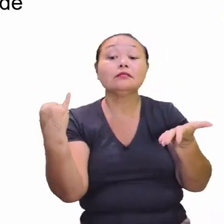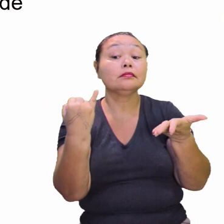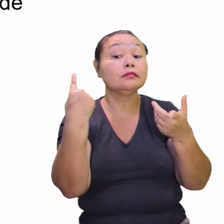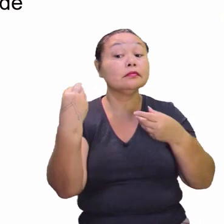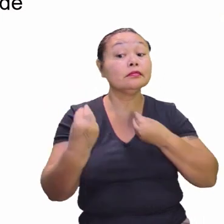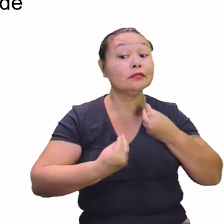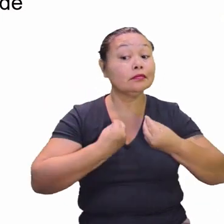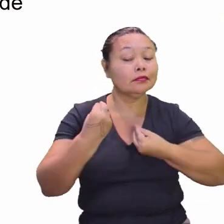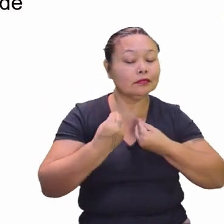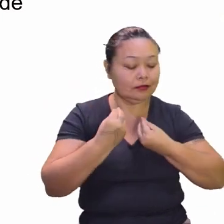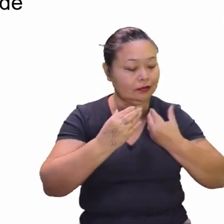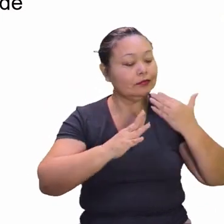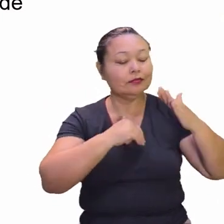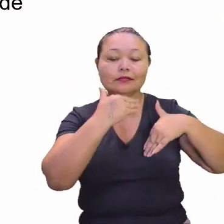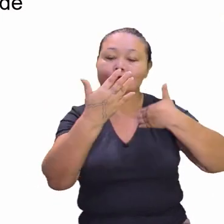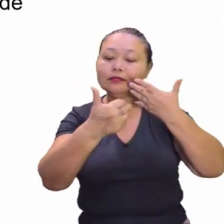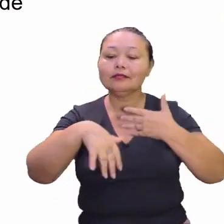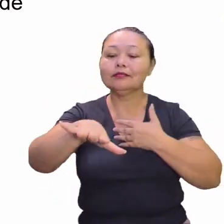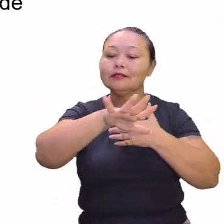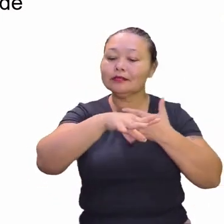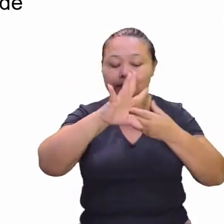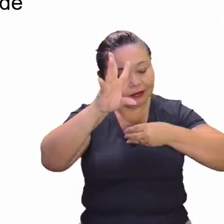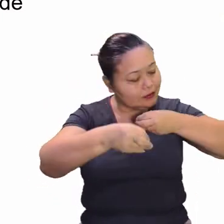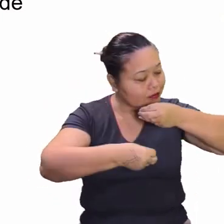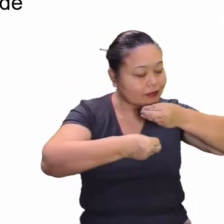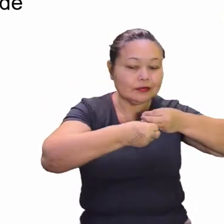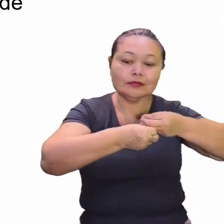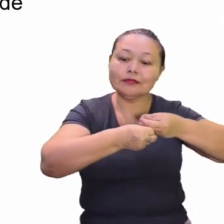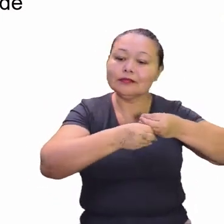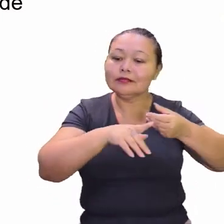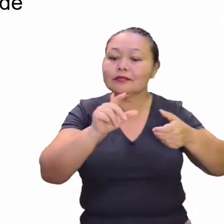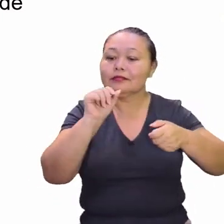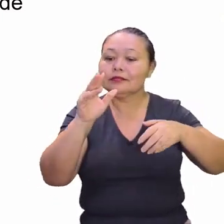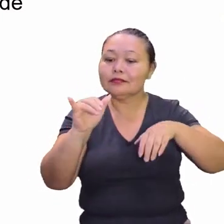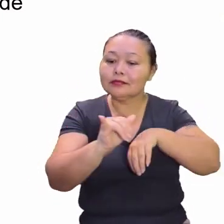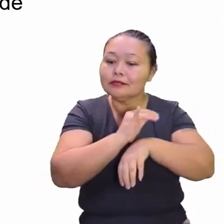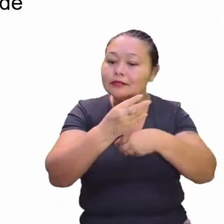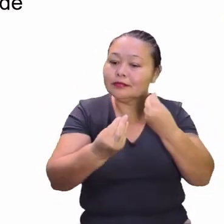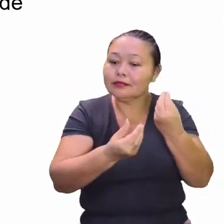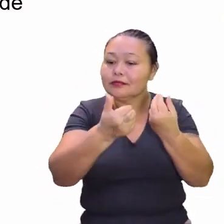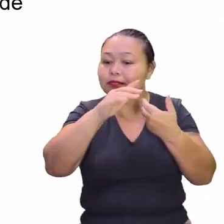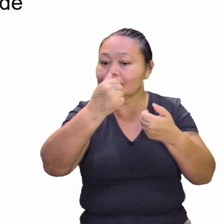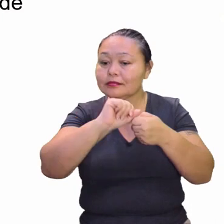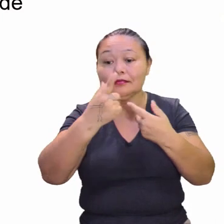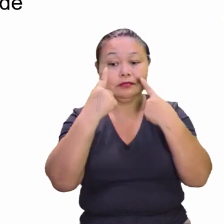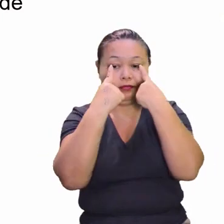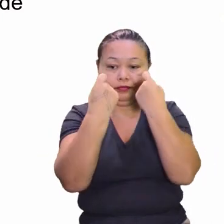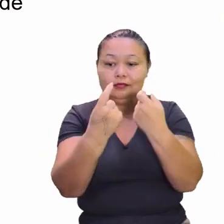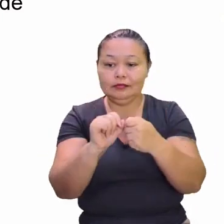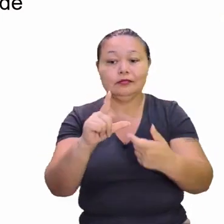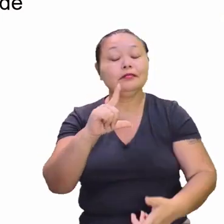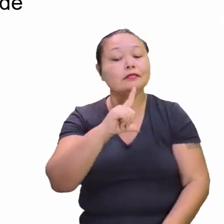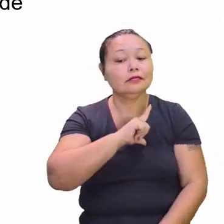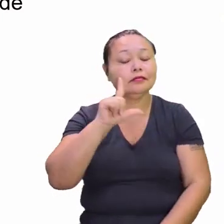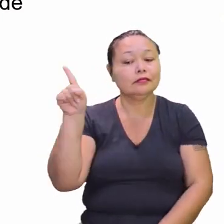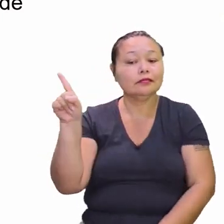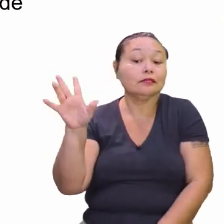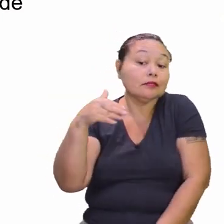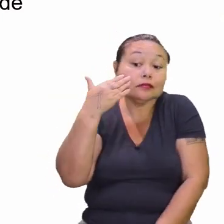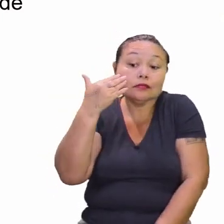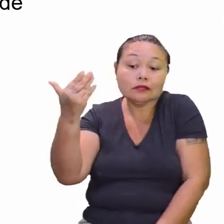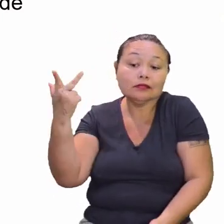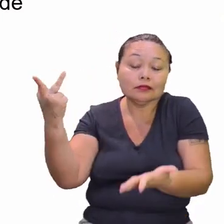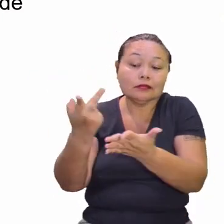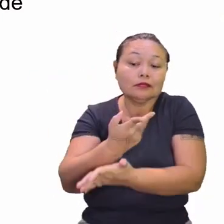quê? Para desenvolver a região, para implementar outras ações interessantes. É isso? Isso,